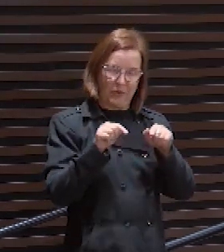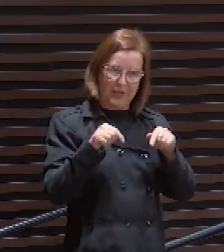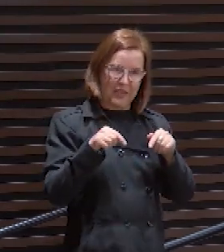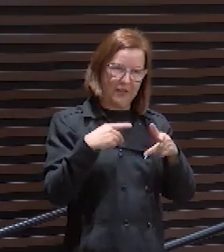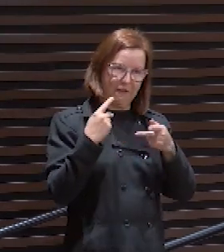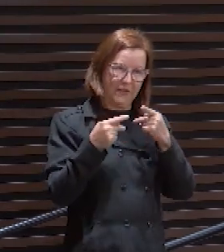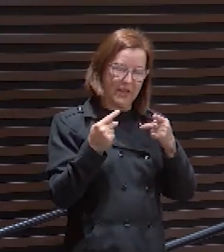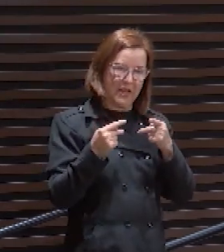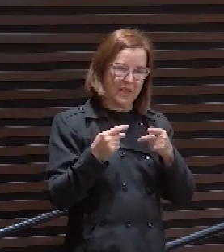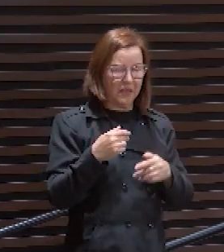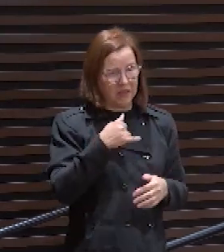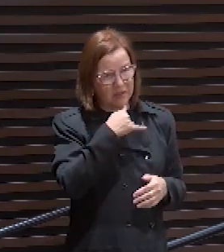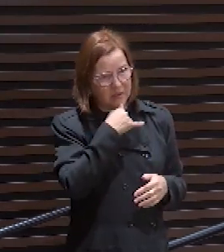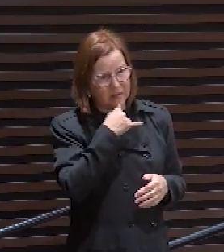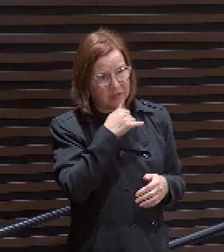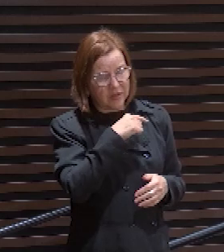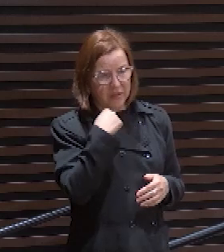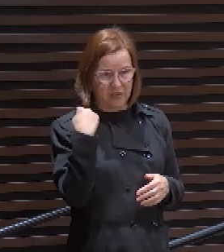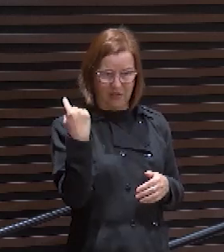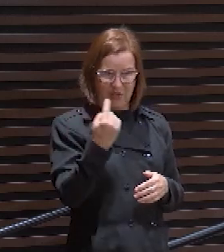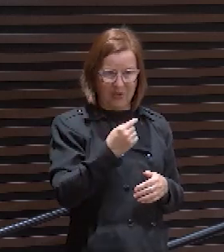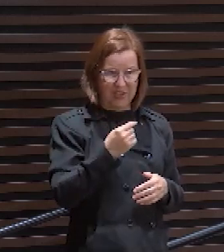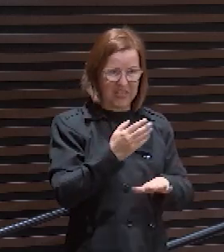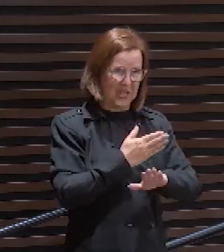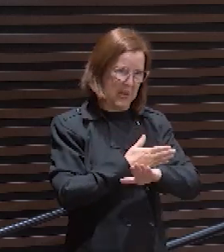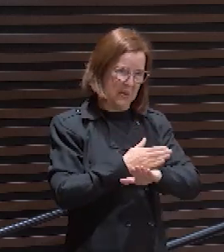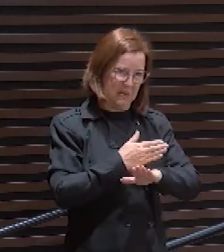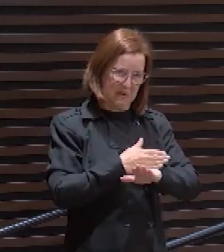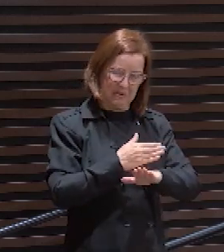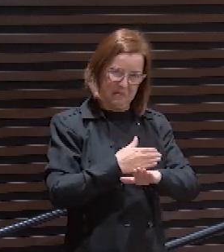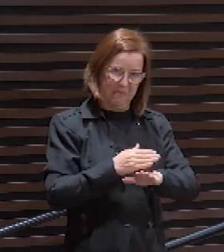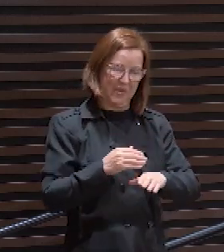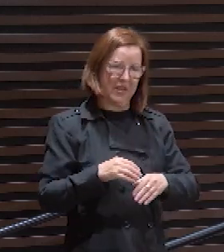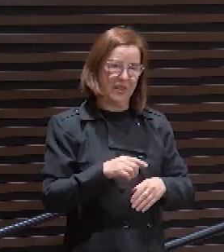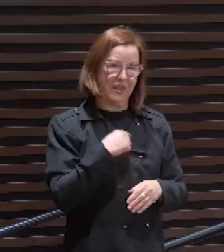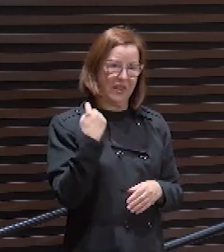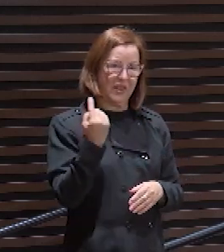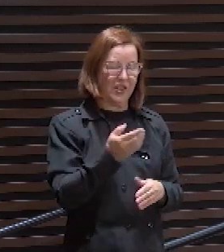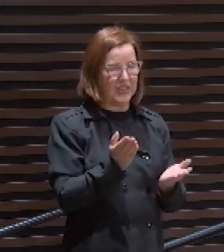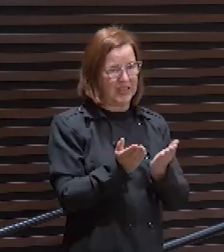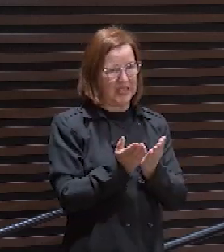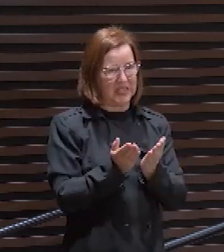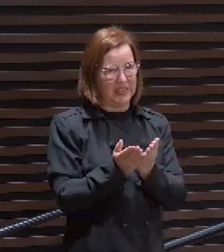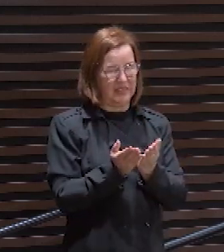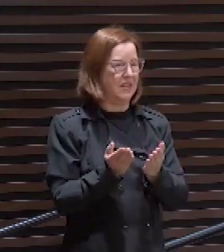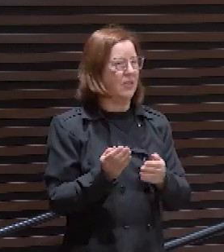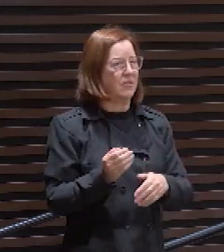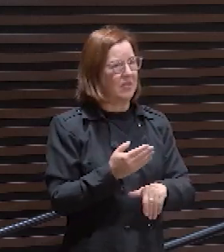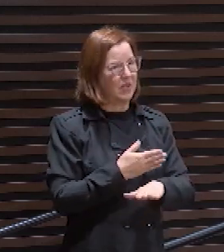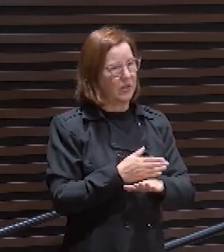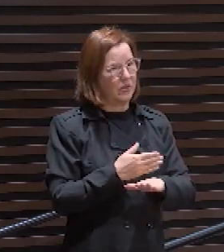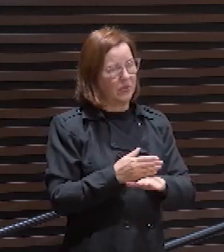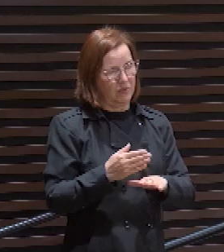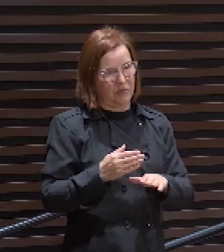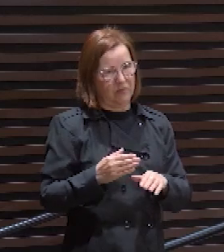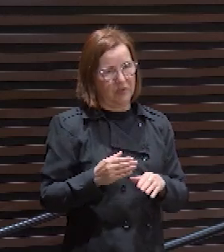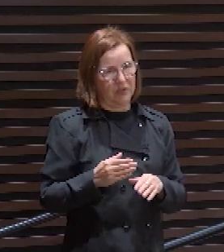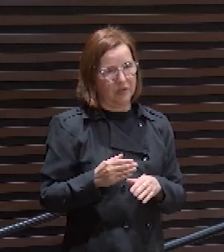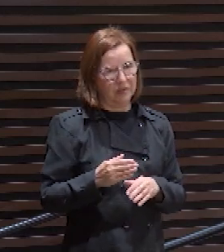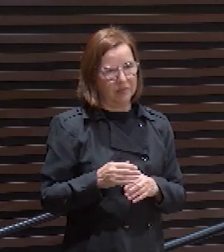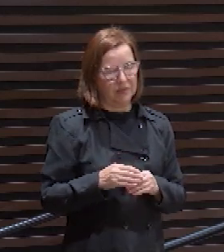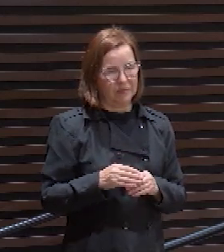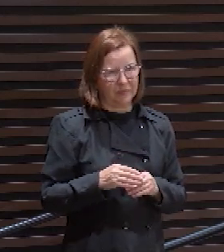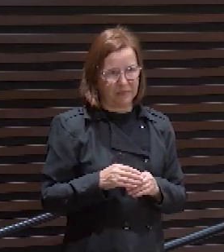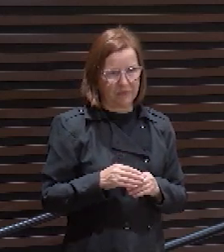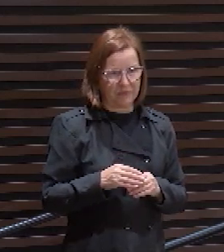infelizmente, nós fomos domesticados. Nós somos cristãos domesticados. Porque nos acostumamos a viver da forma como